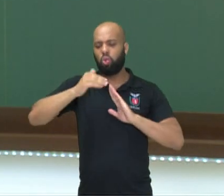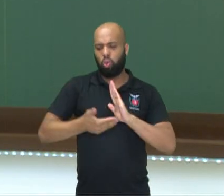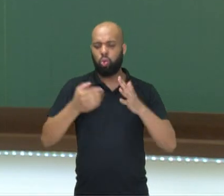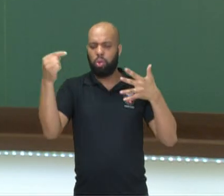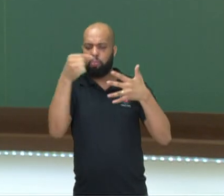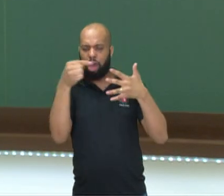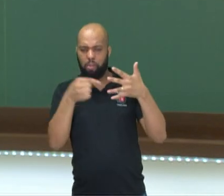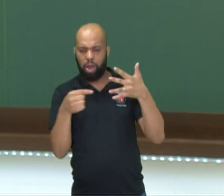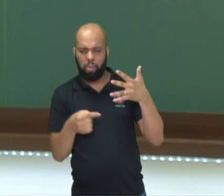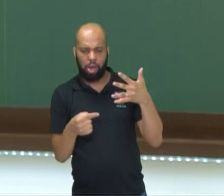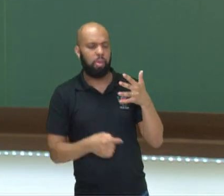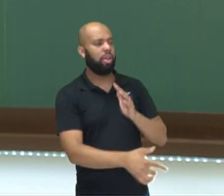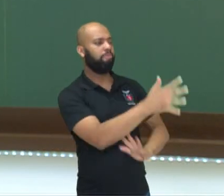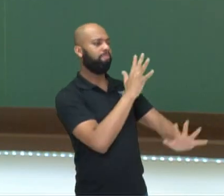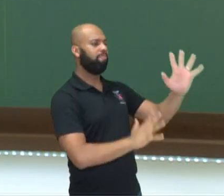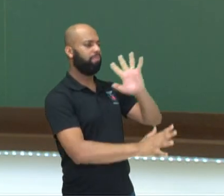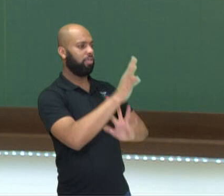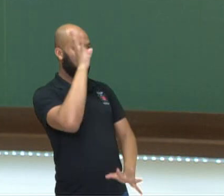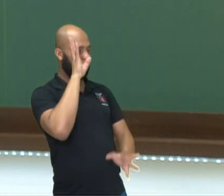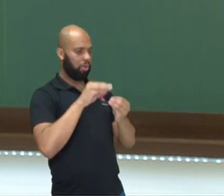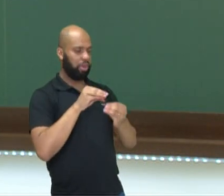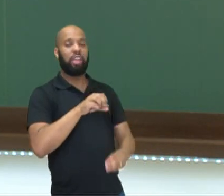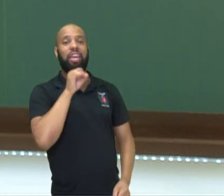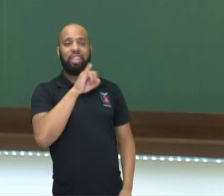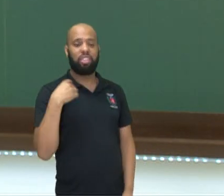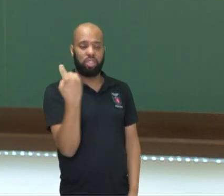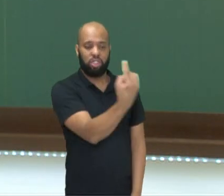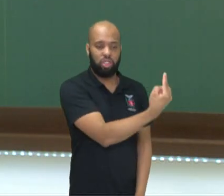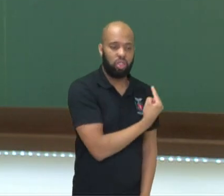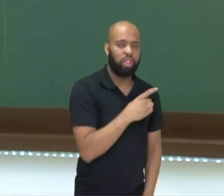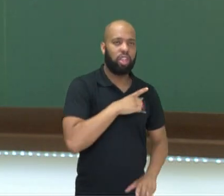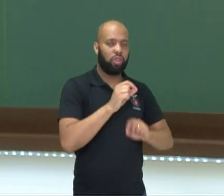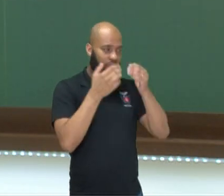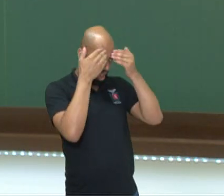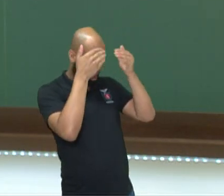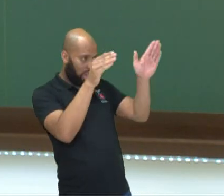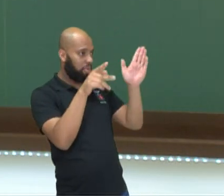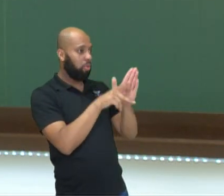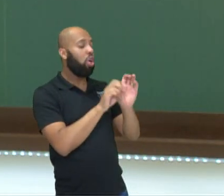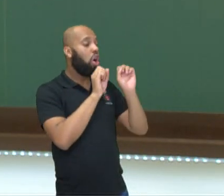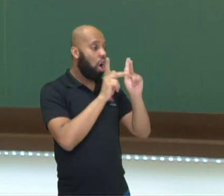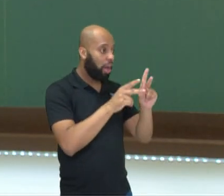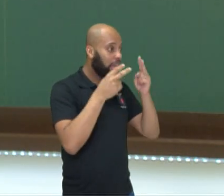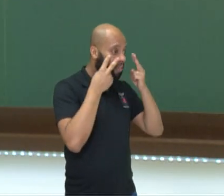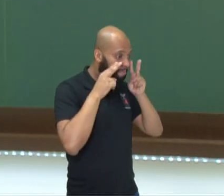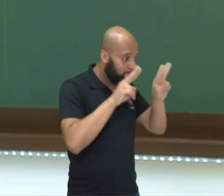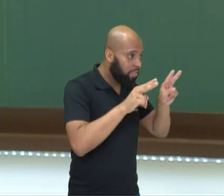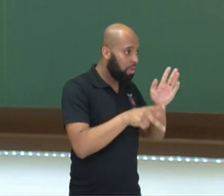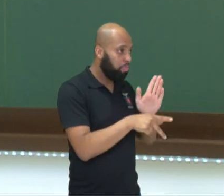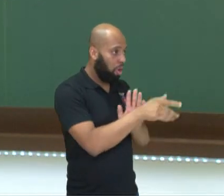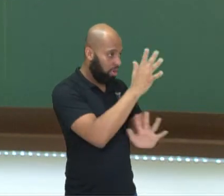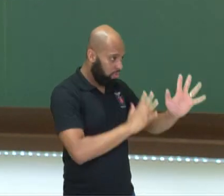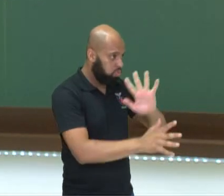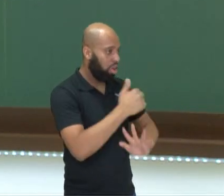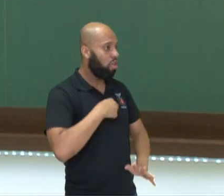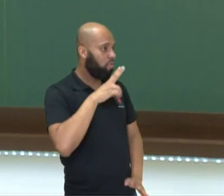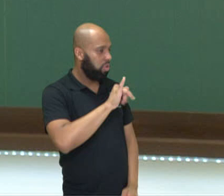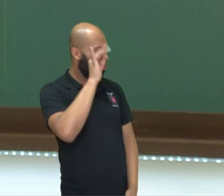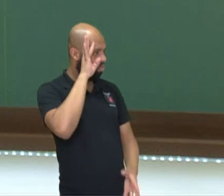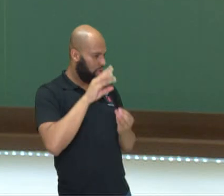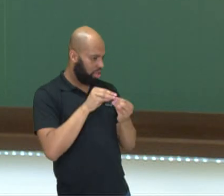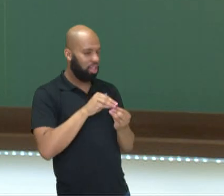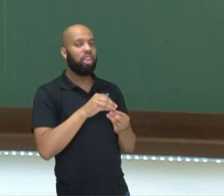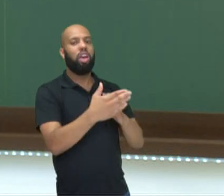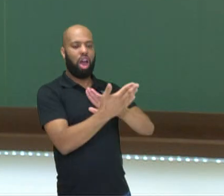a escuta nos permite. Quando nós nos abrimos para escutar o outro, isso nos